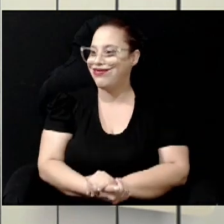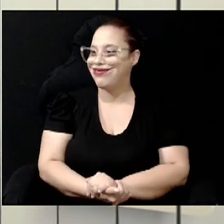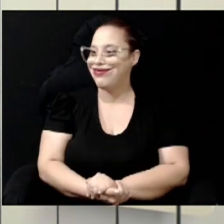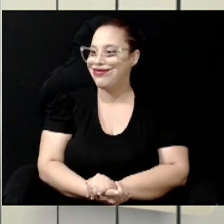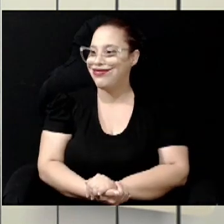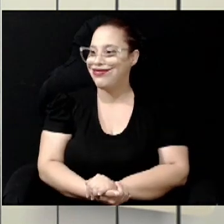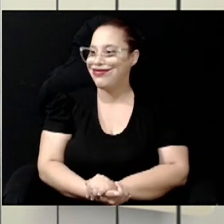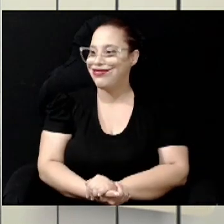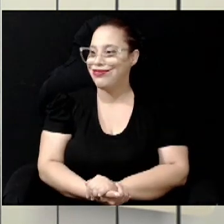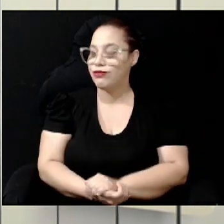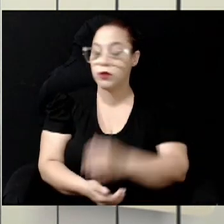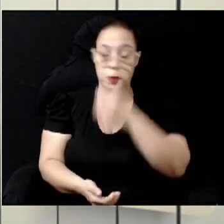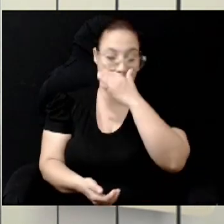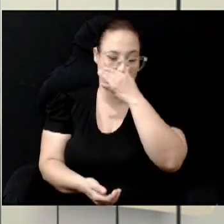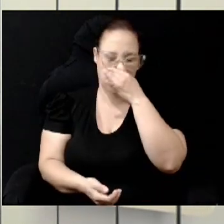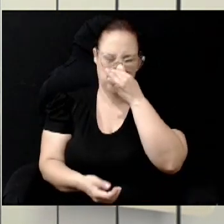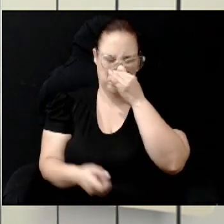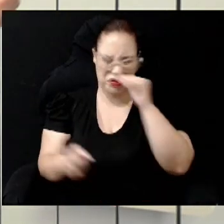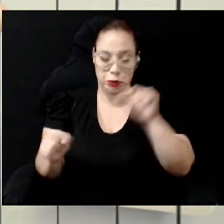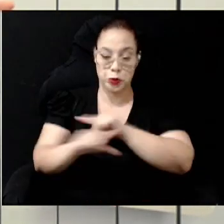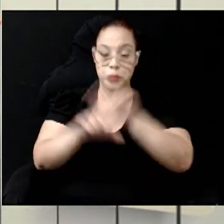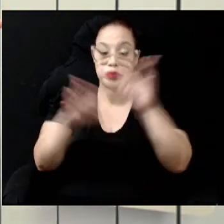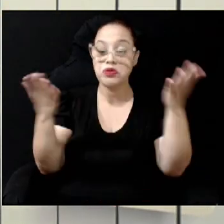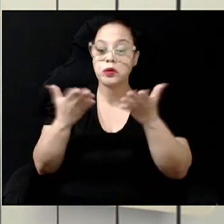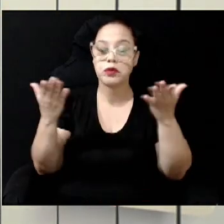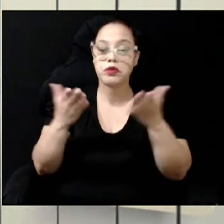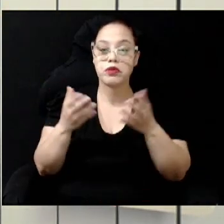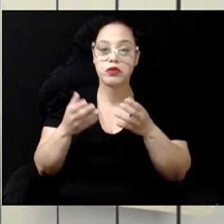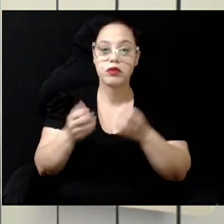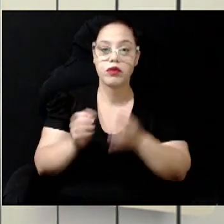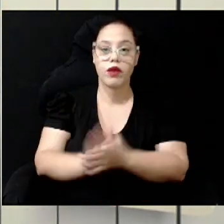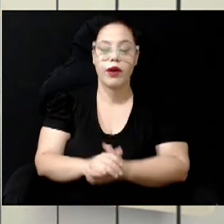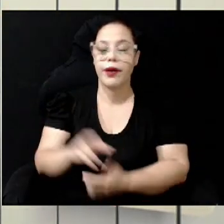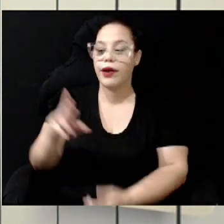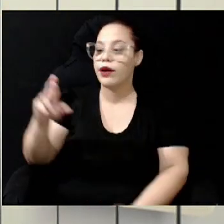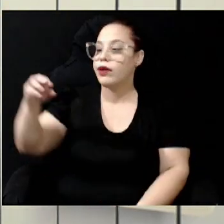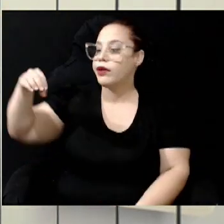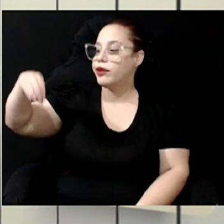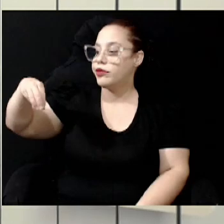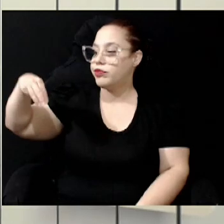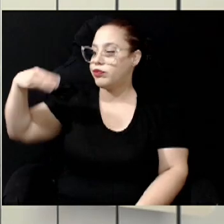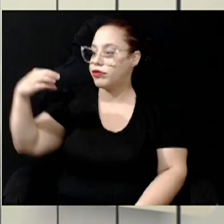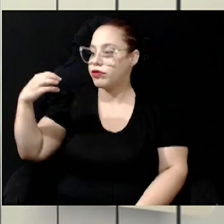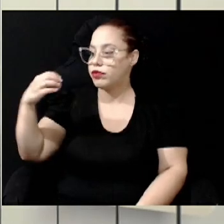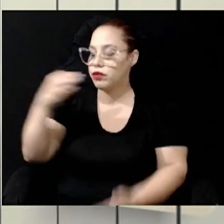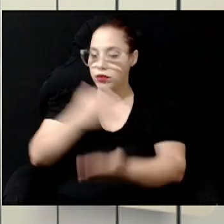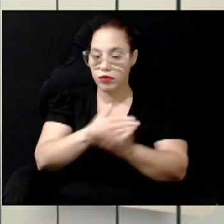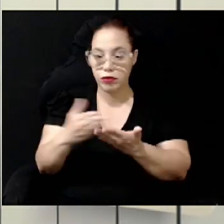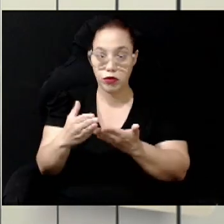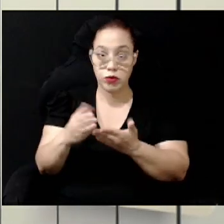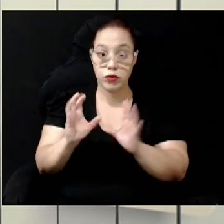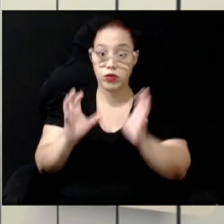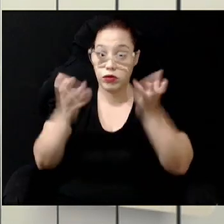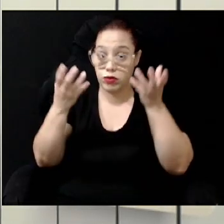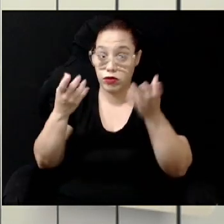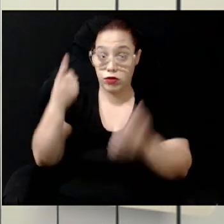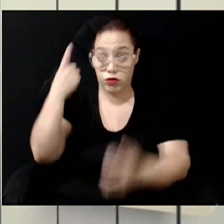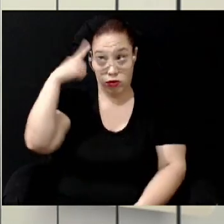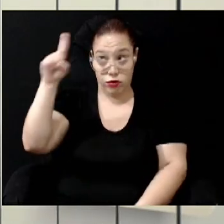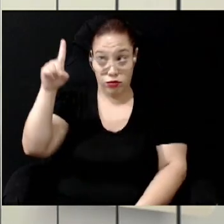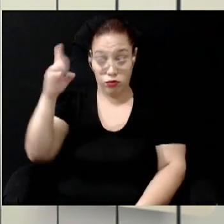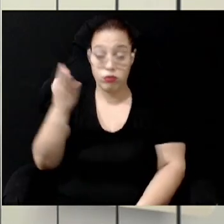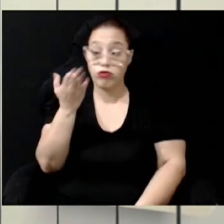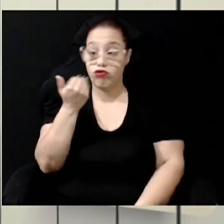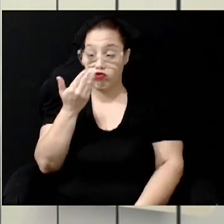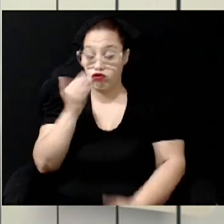E a gente abre a edição de hoje com as notícias da metrópole, porque na semana em que se comemora o Dia Mundial da Alimentação,